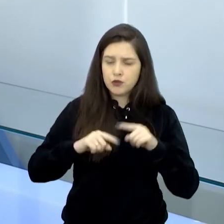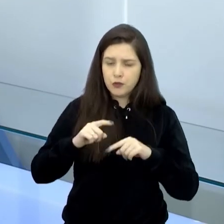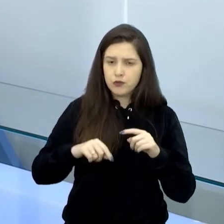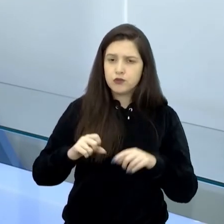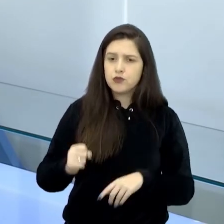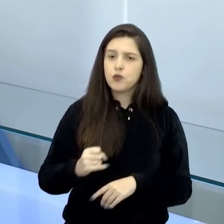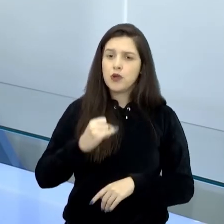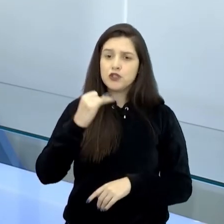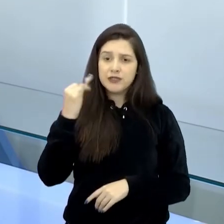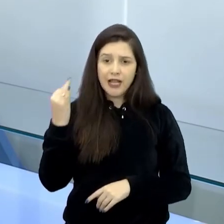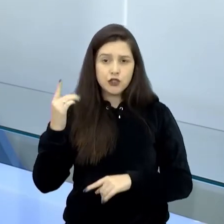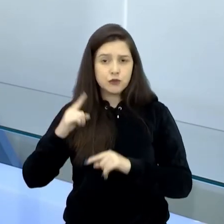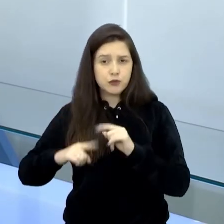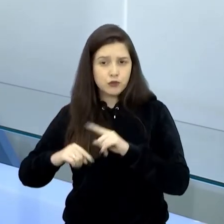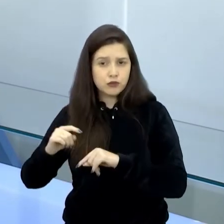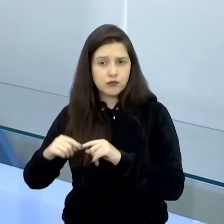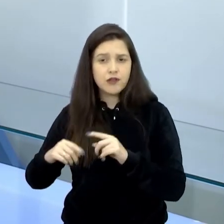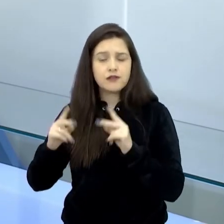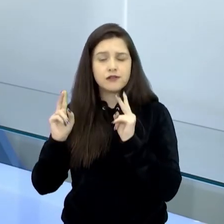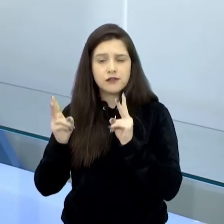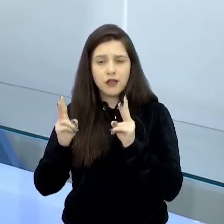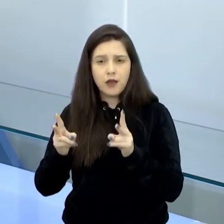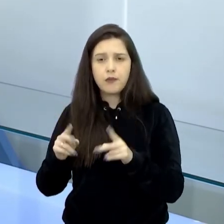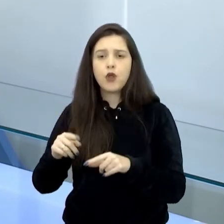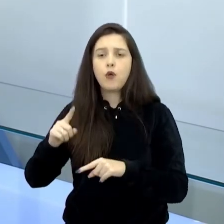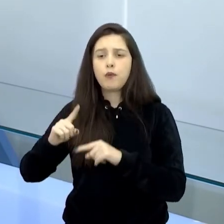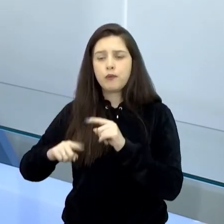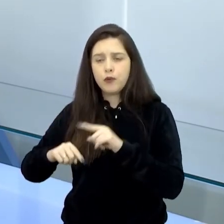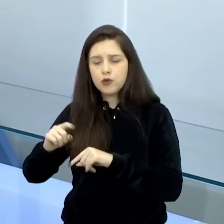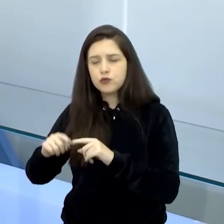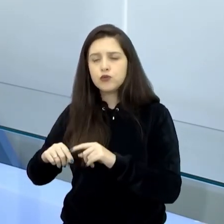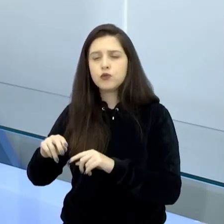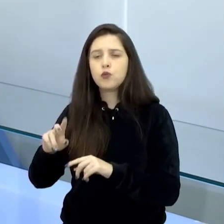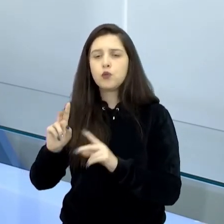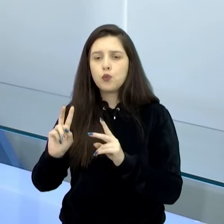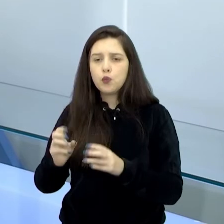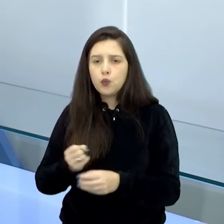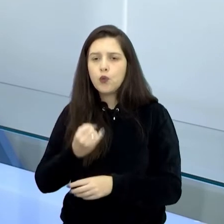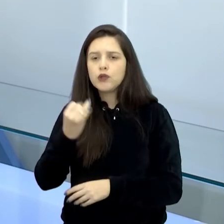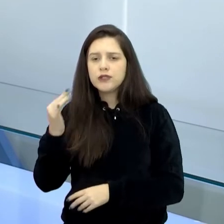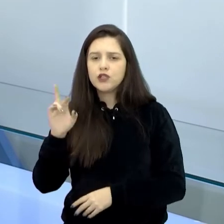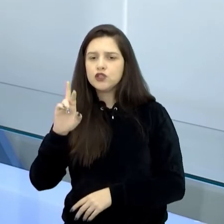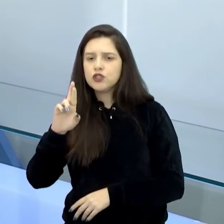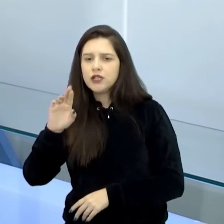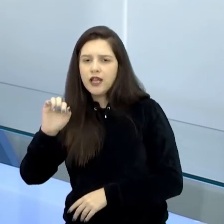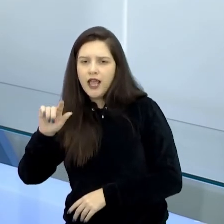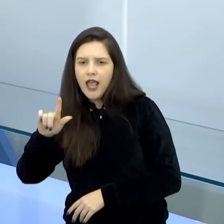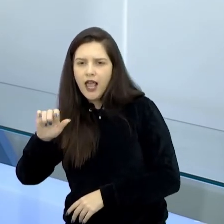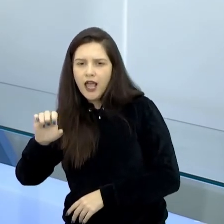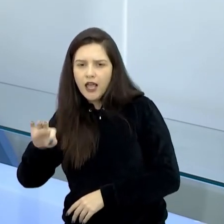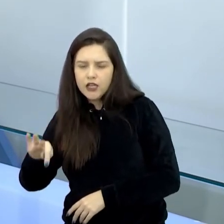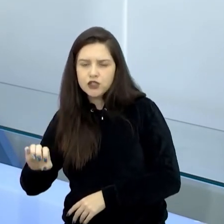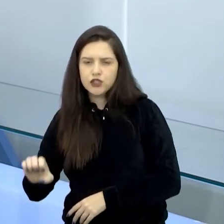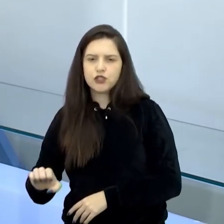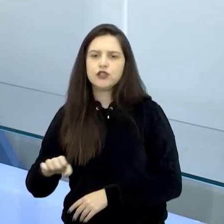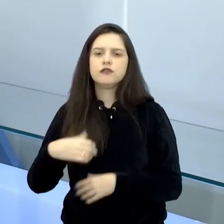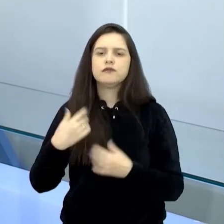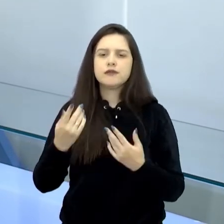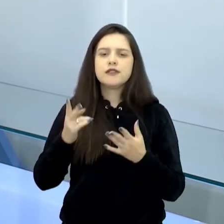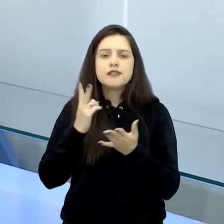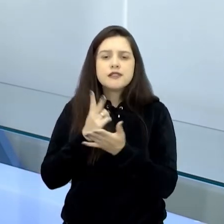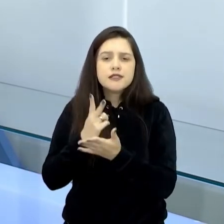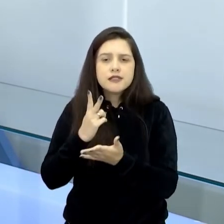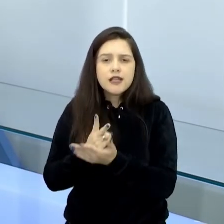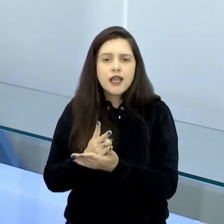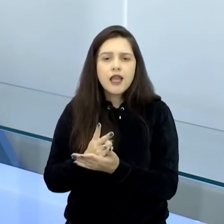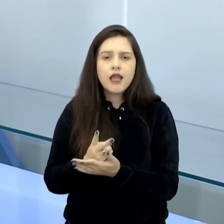quantidade de produtos deverá ser igual à quantidade de reagentes ou vice-versa, porque nós temos, né, setas que mostram reação direta